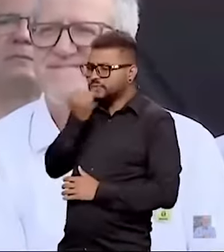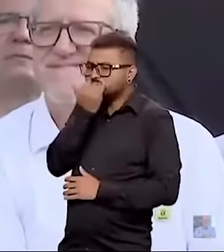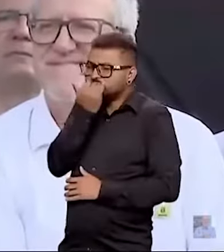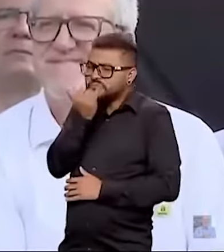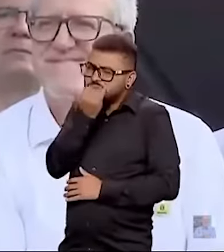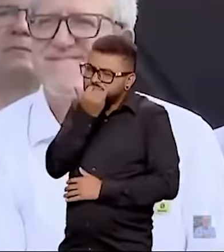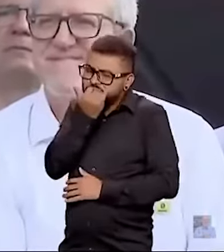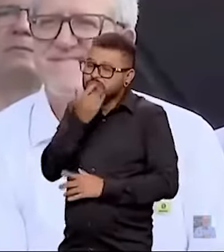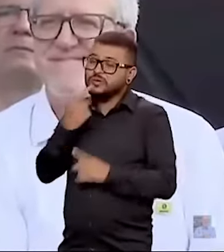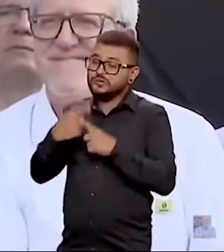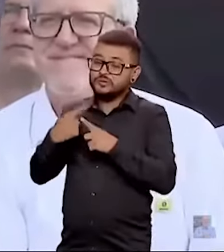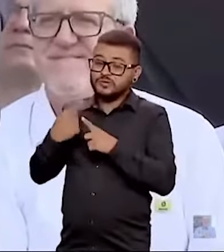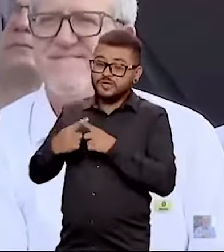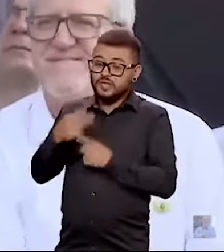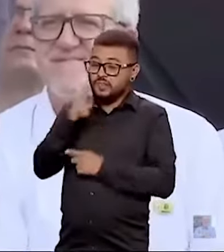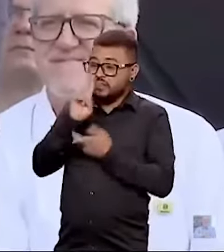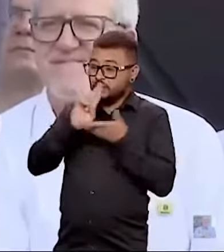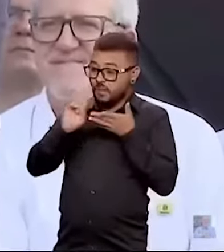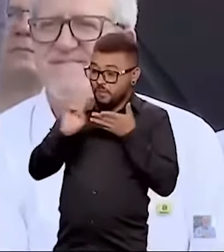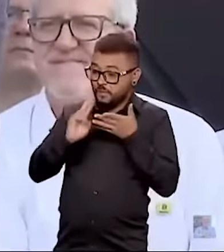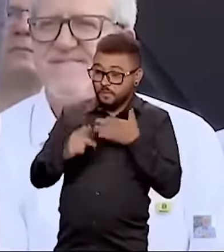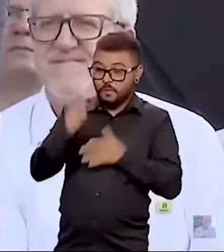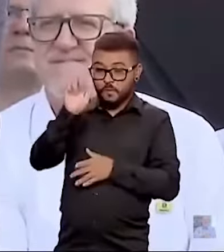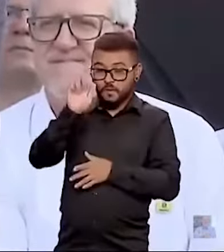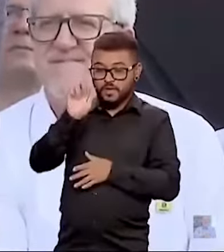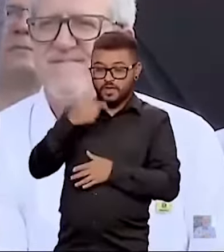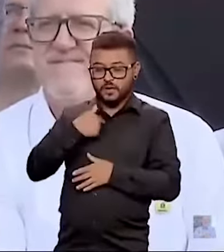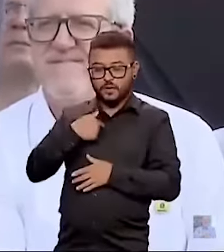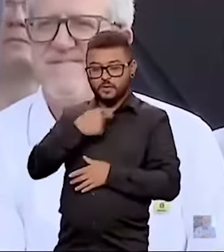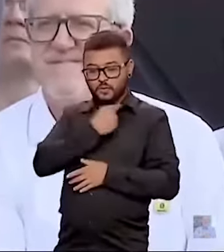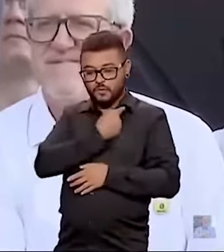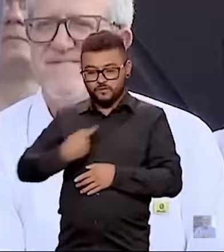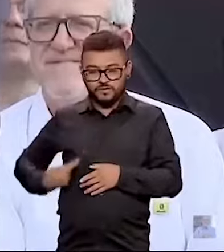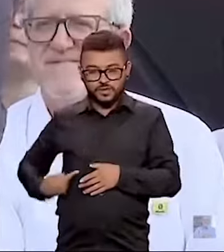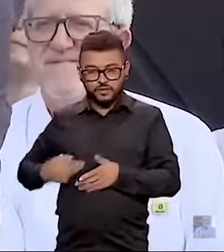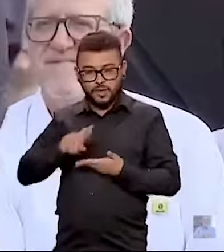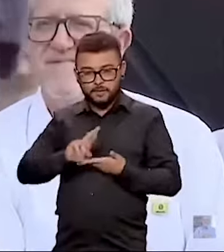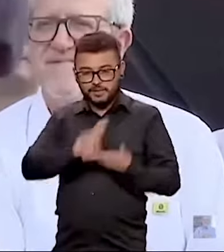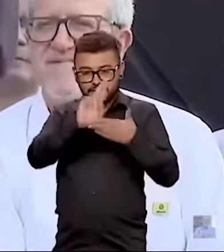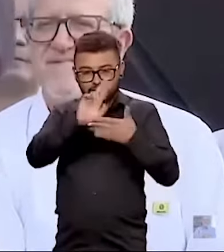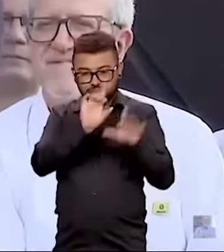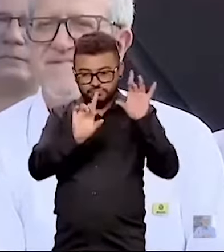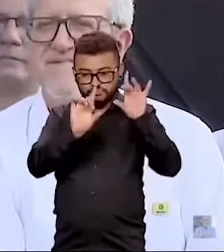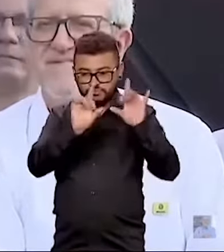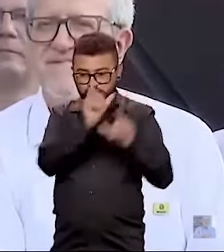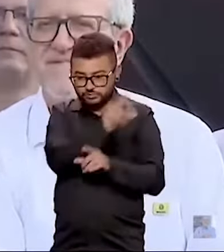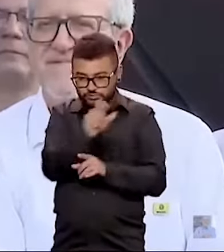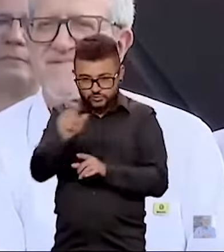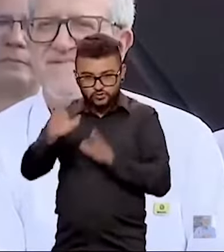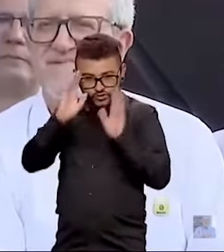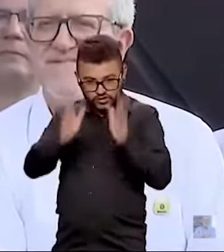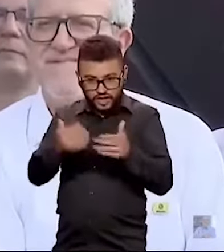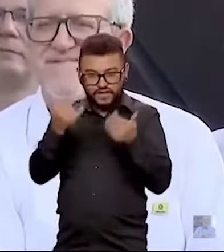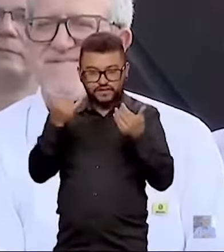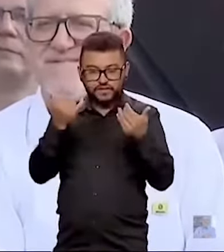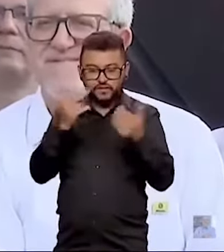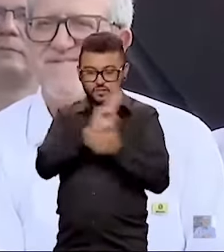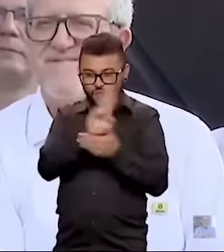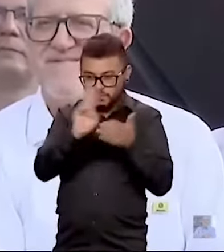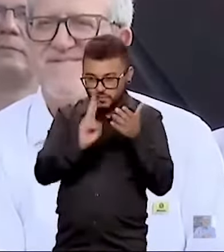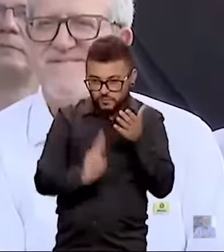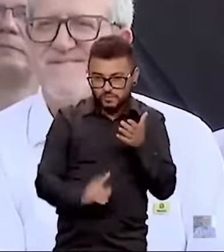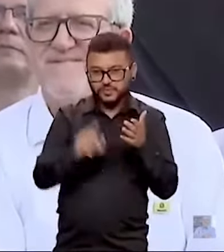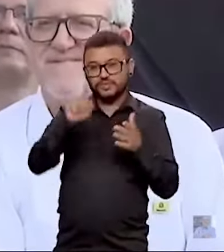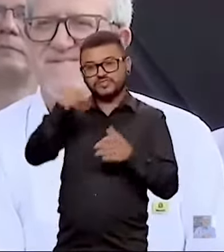apenas pedir desculpa, porque falando o nome do governador, eu estarei falando o nome de todos que já foram falados